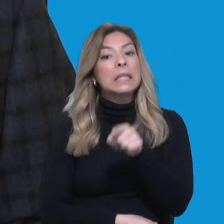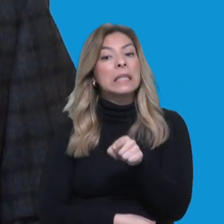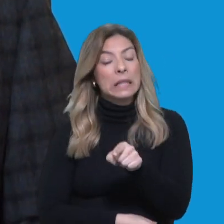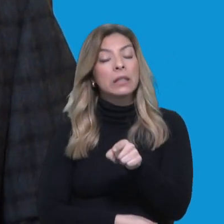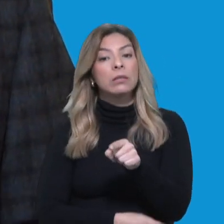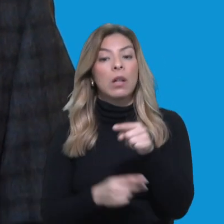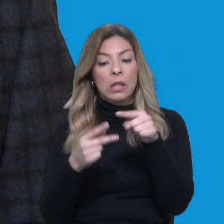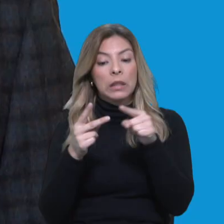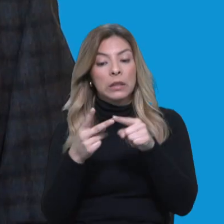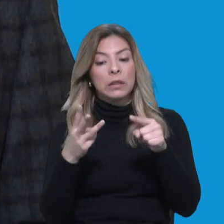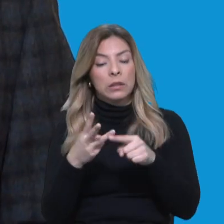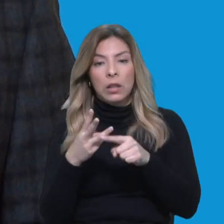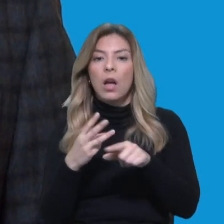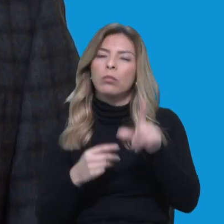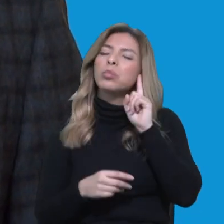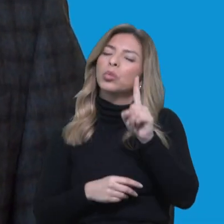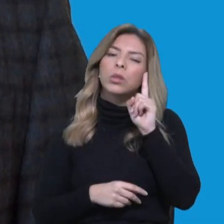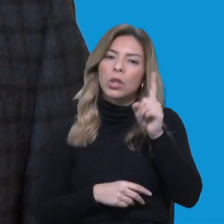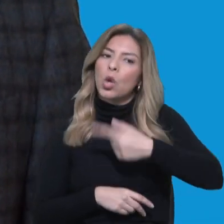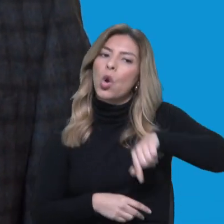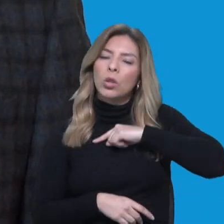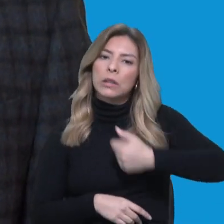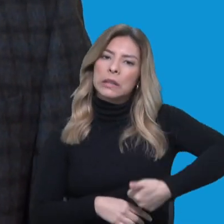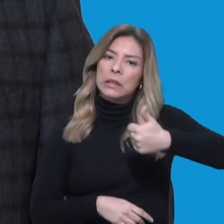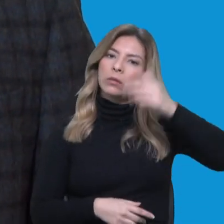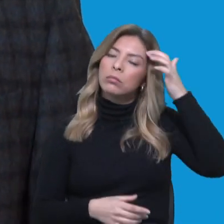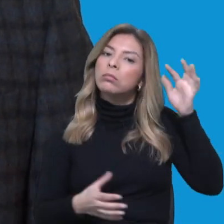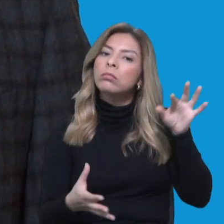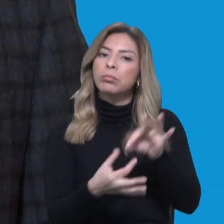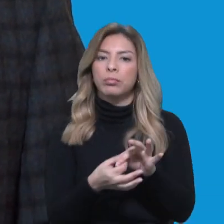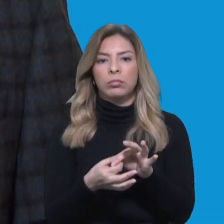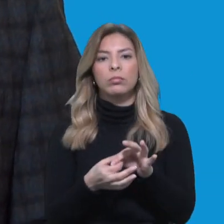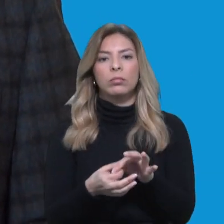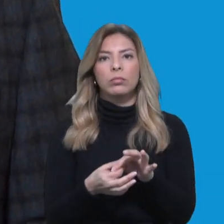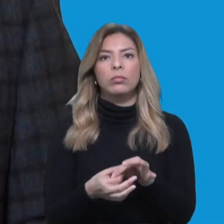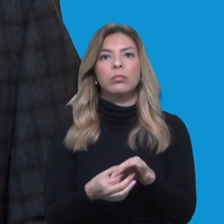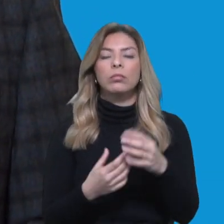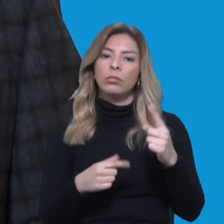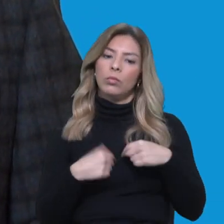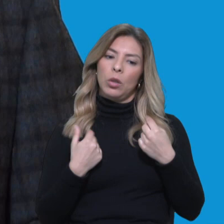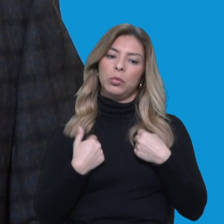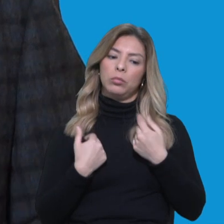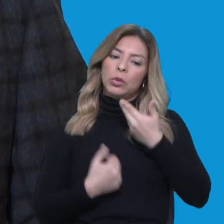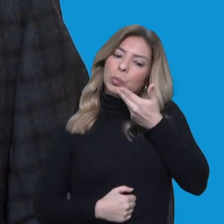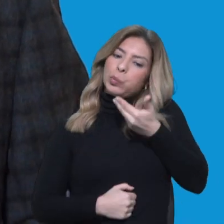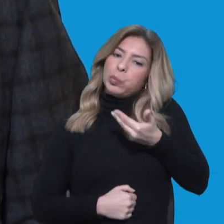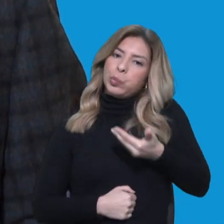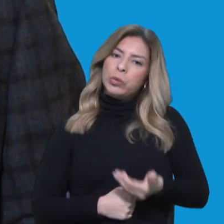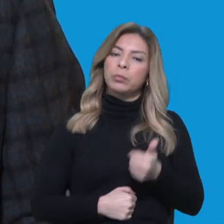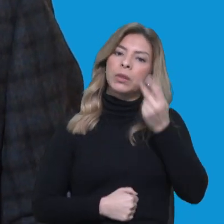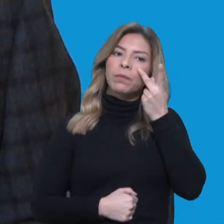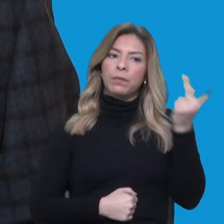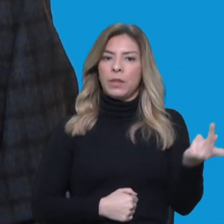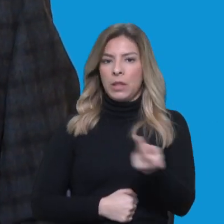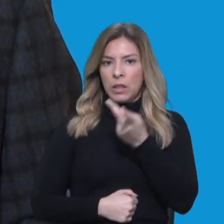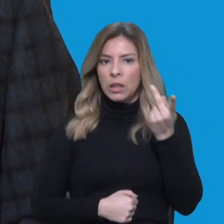elementos fundamentais para nós darmos mais solidez à nossa experiência de vivência